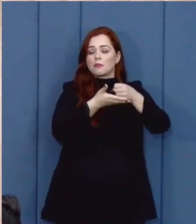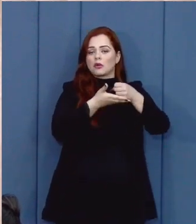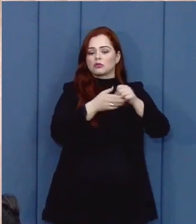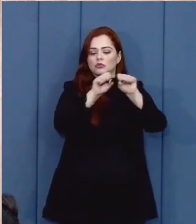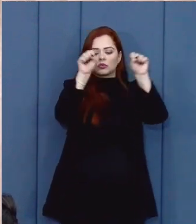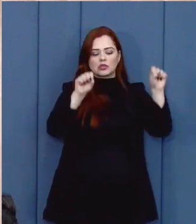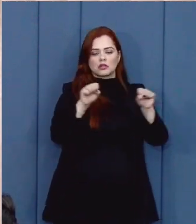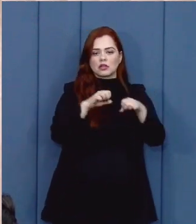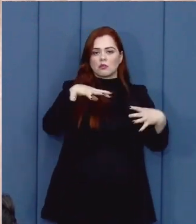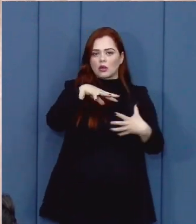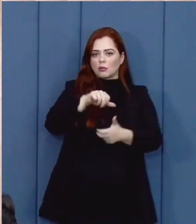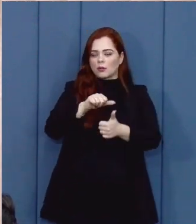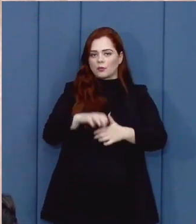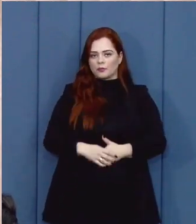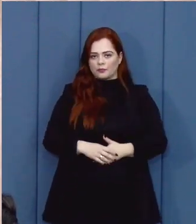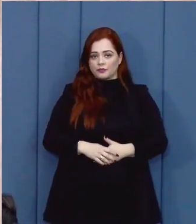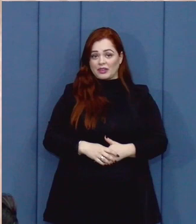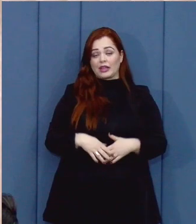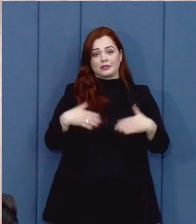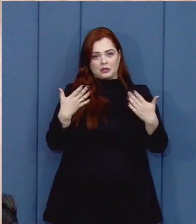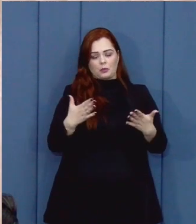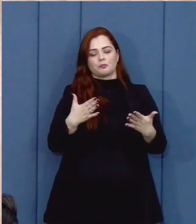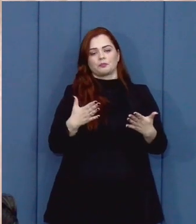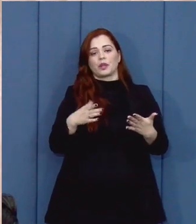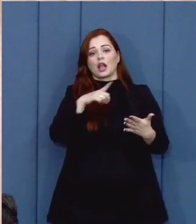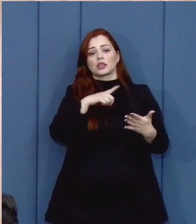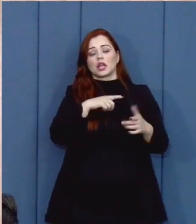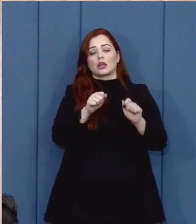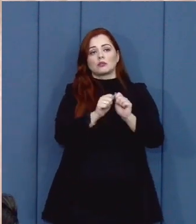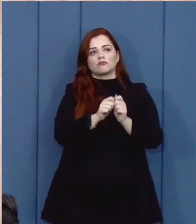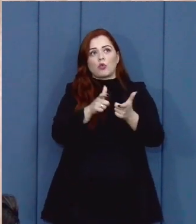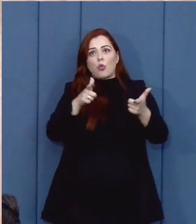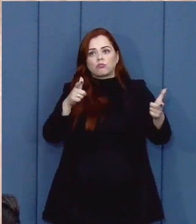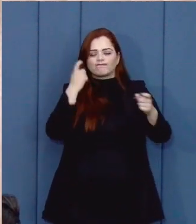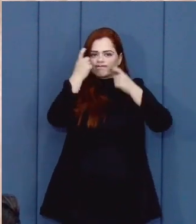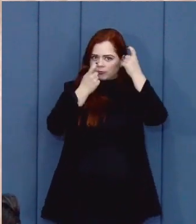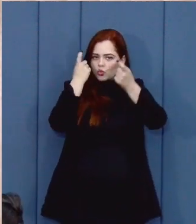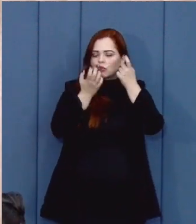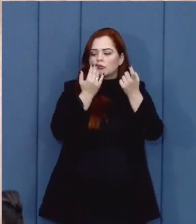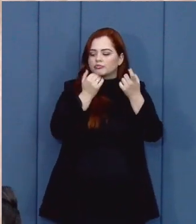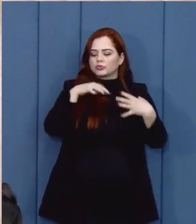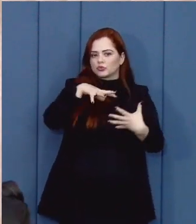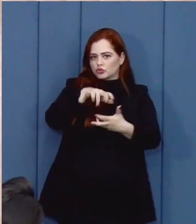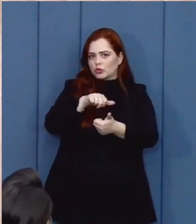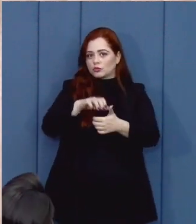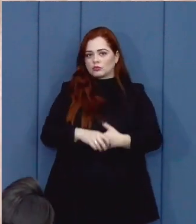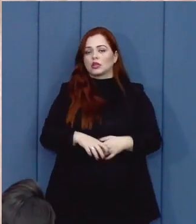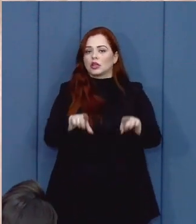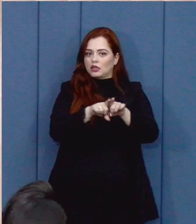alimentar global. Nesse cenário, há uma grande preocupação com a alimentação mundial